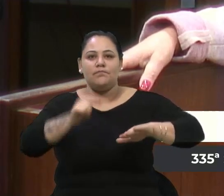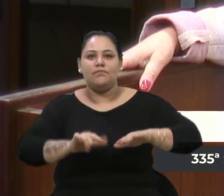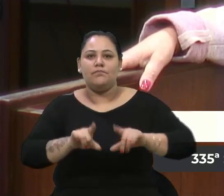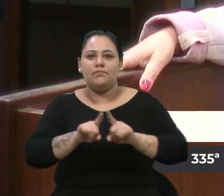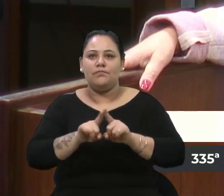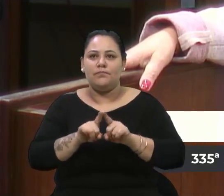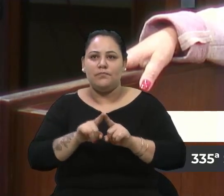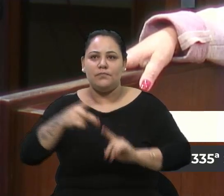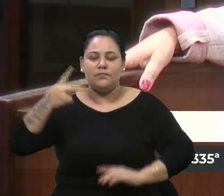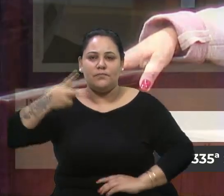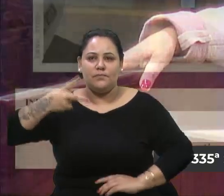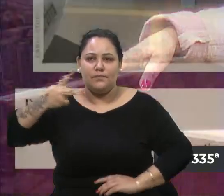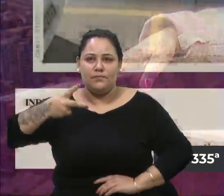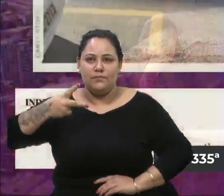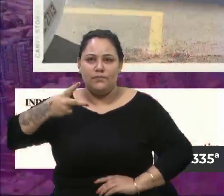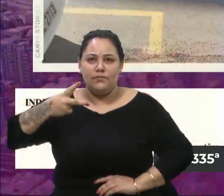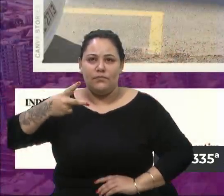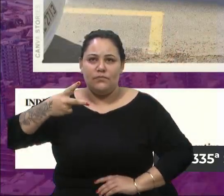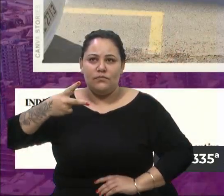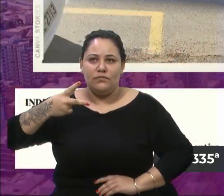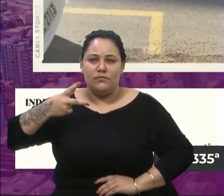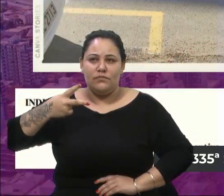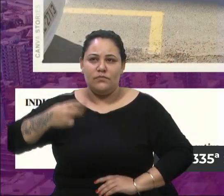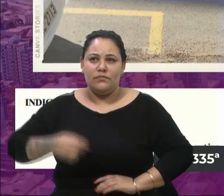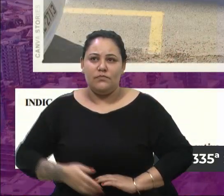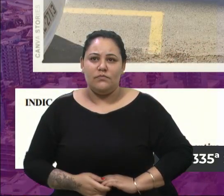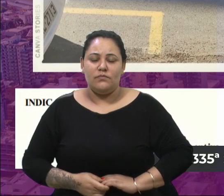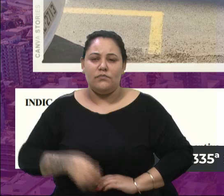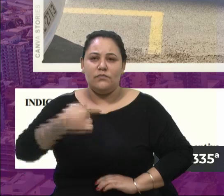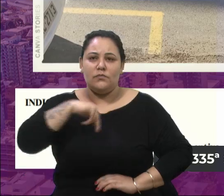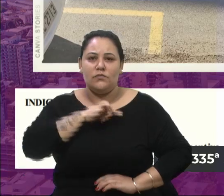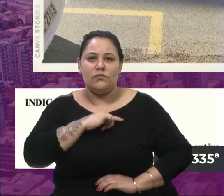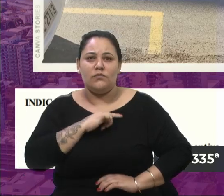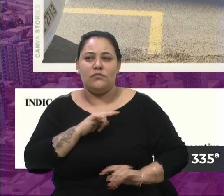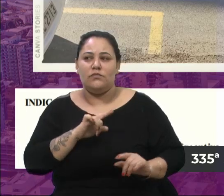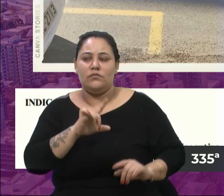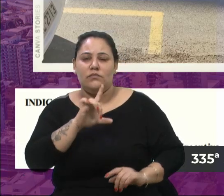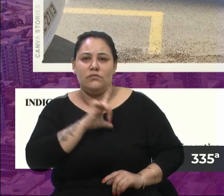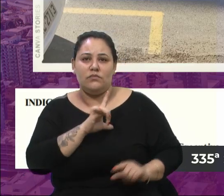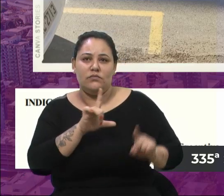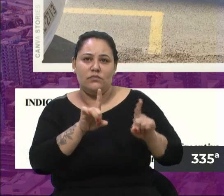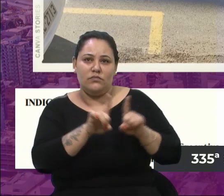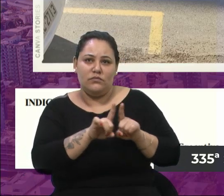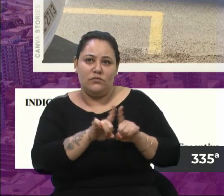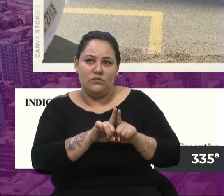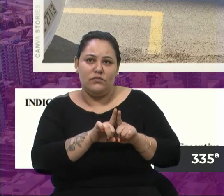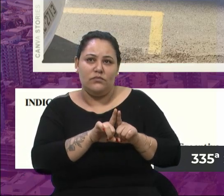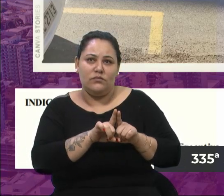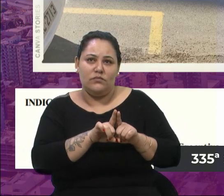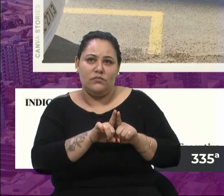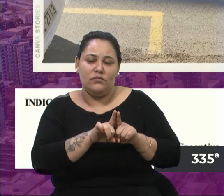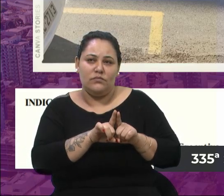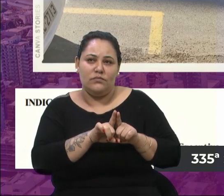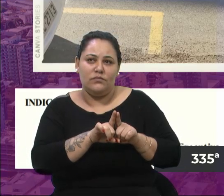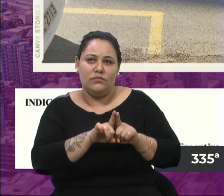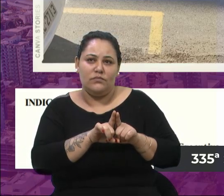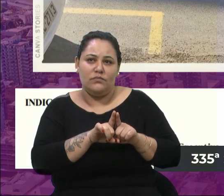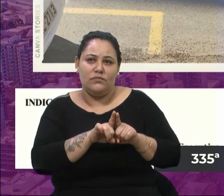a segunda, nós temos também uma situação,